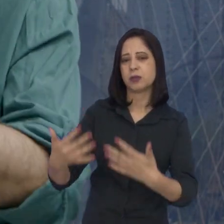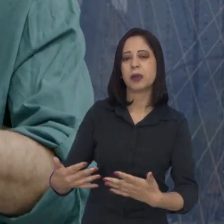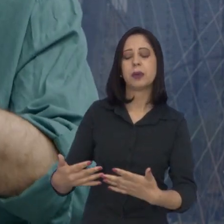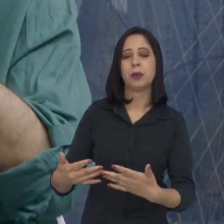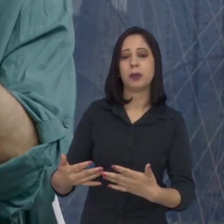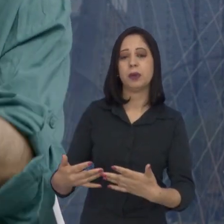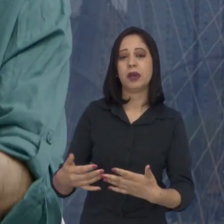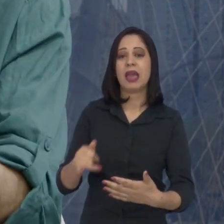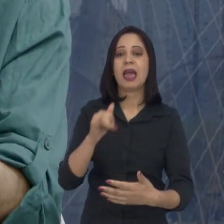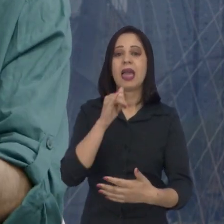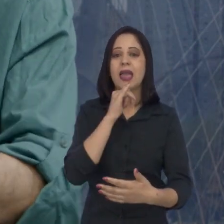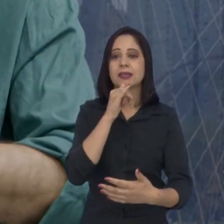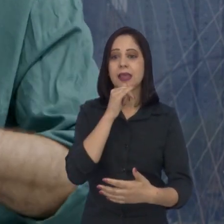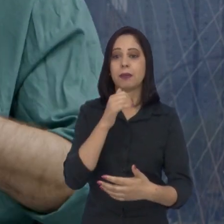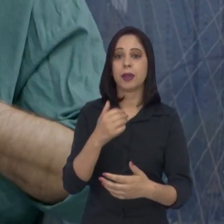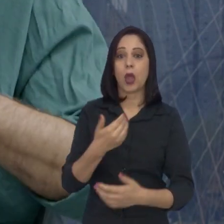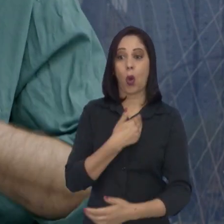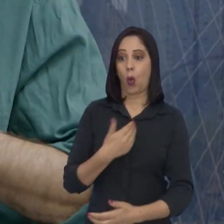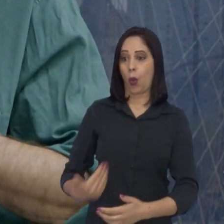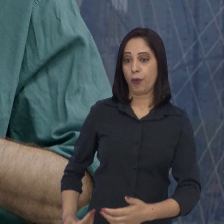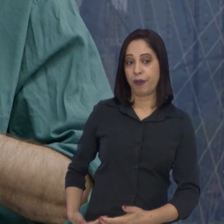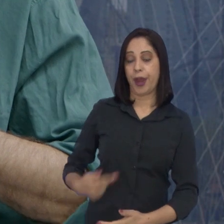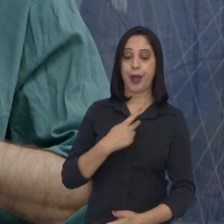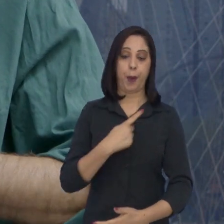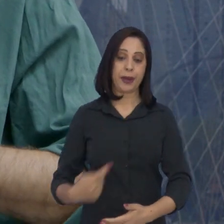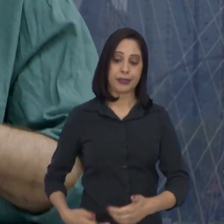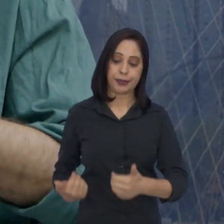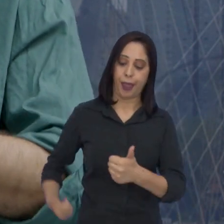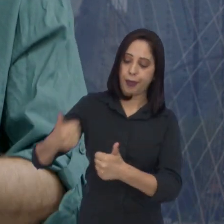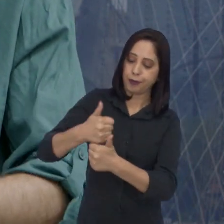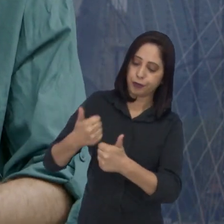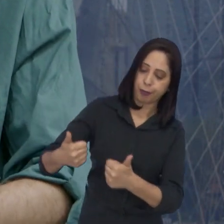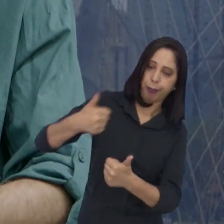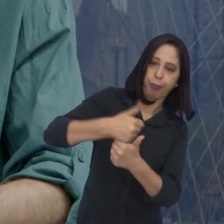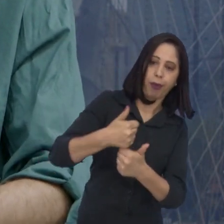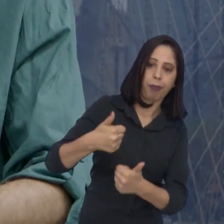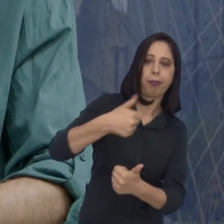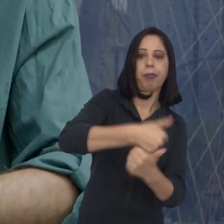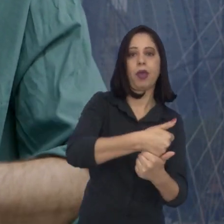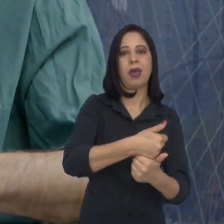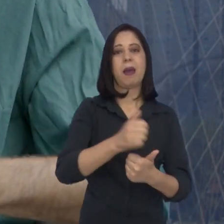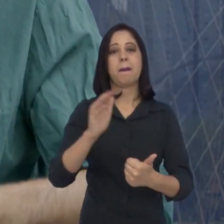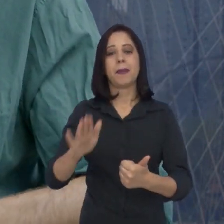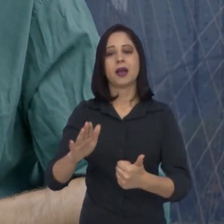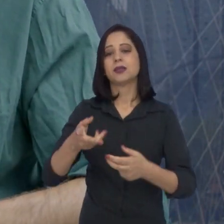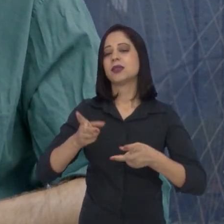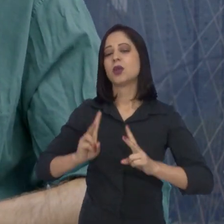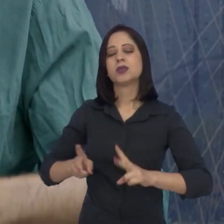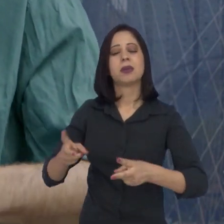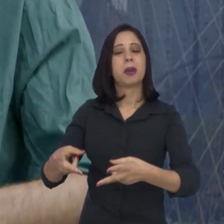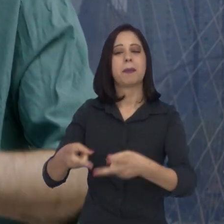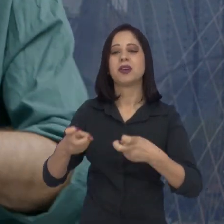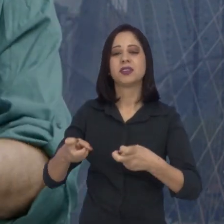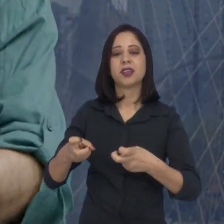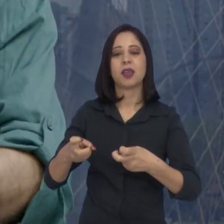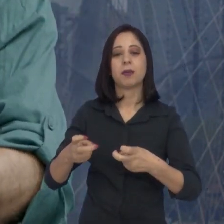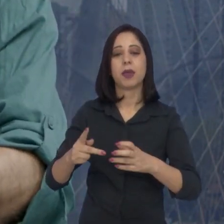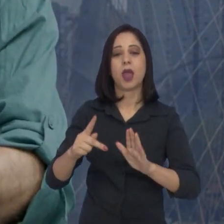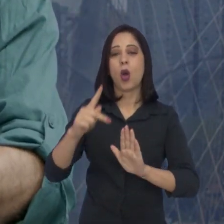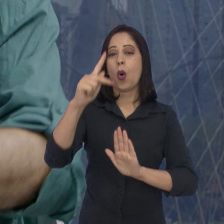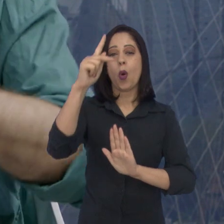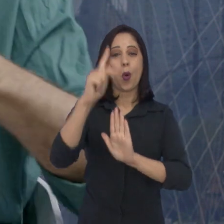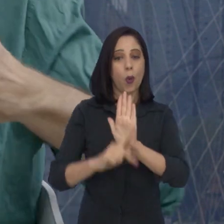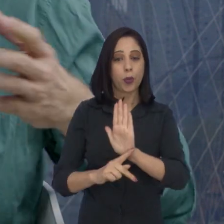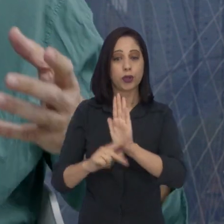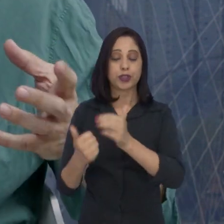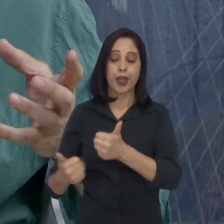eventuais sucessões de governo. Então, nós temos mais tendência a uma sucessão de planos de governo